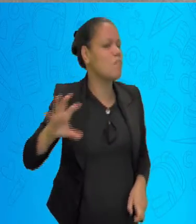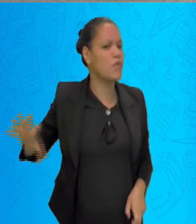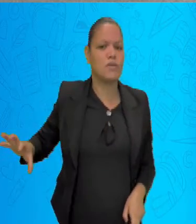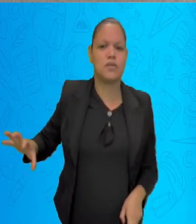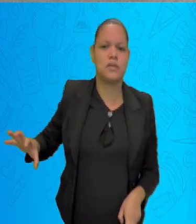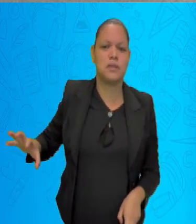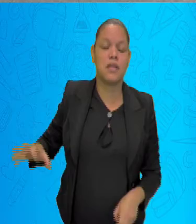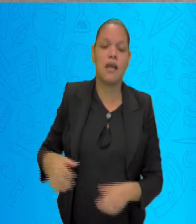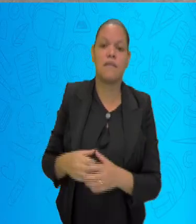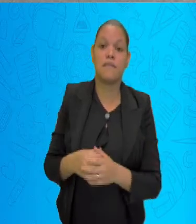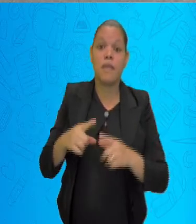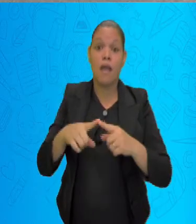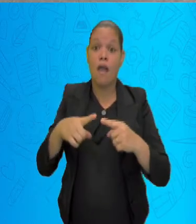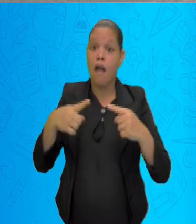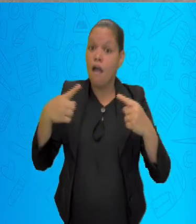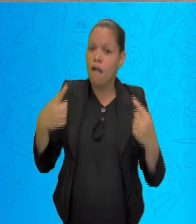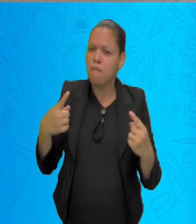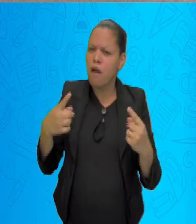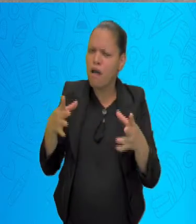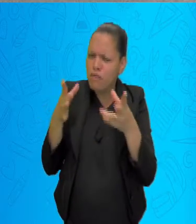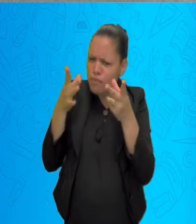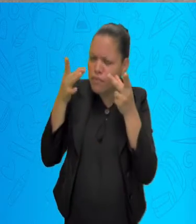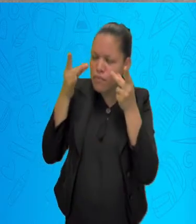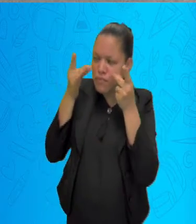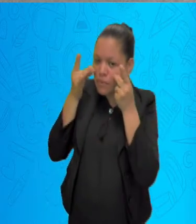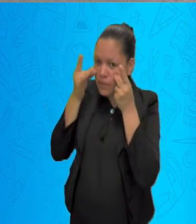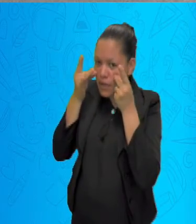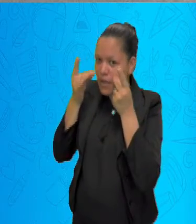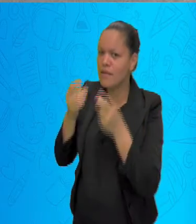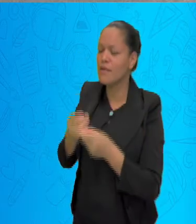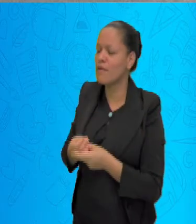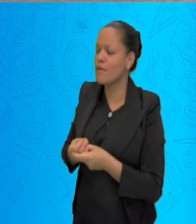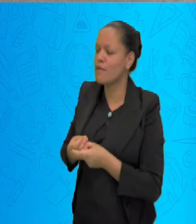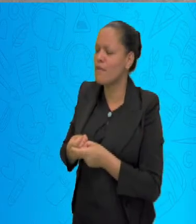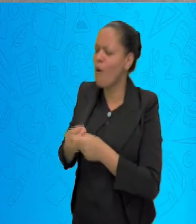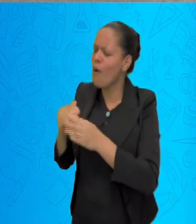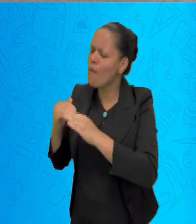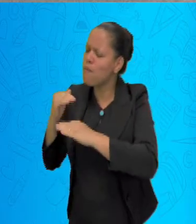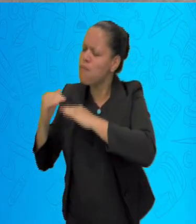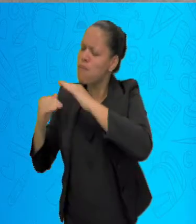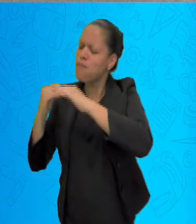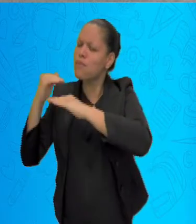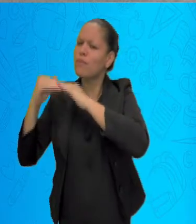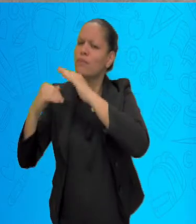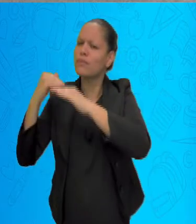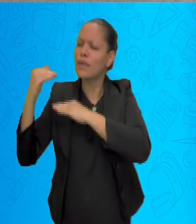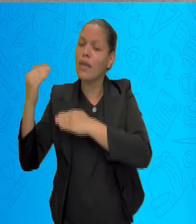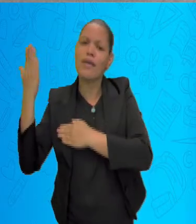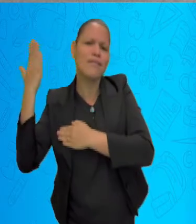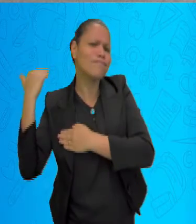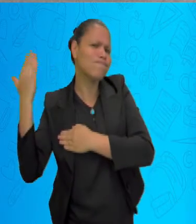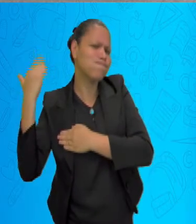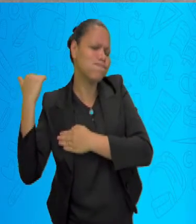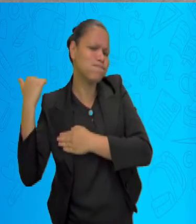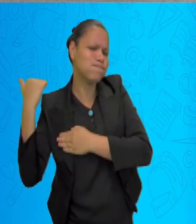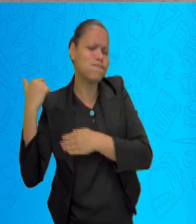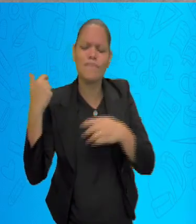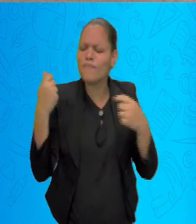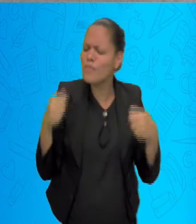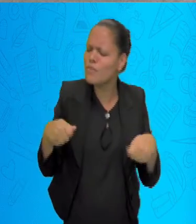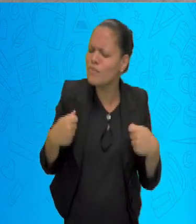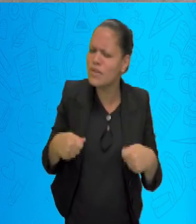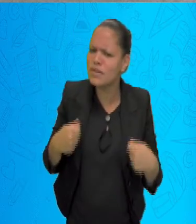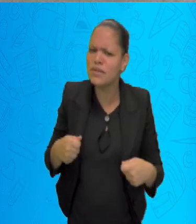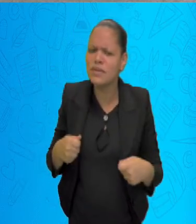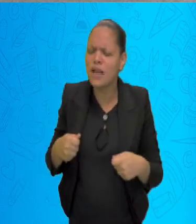observou-se que a questão linguística ou o passado colonial em comum não serviam para a implementação do